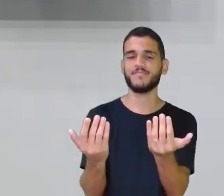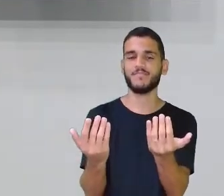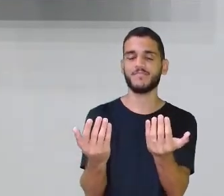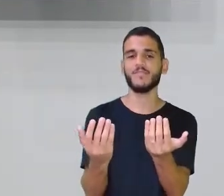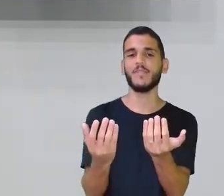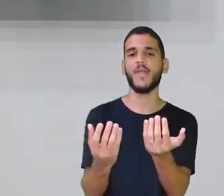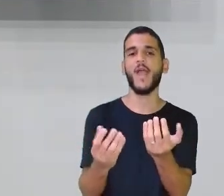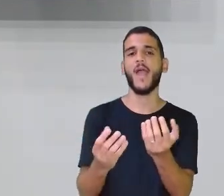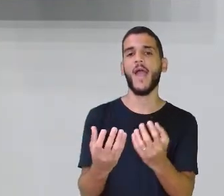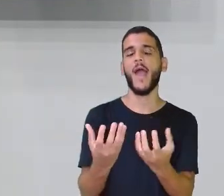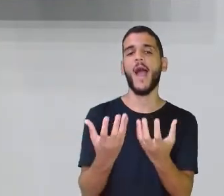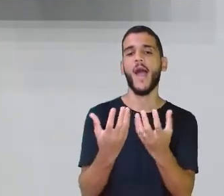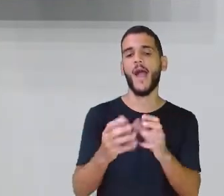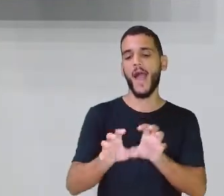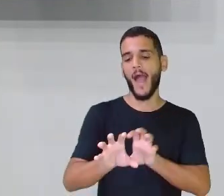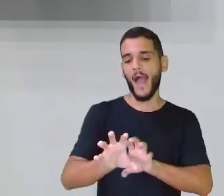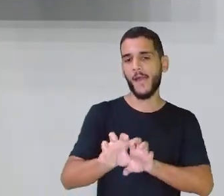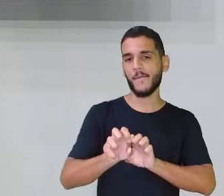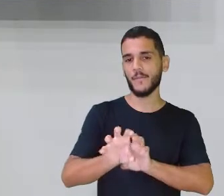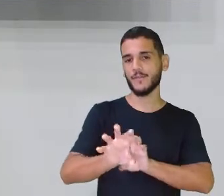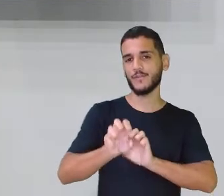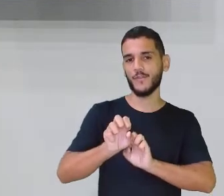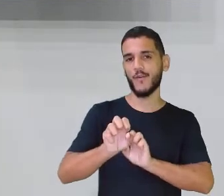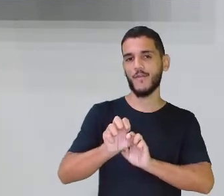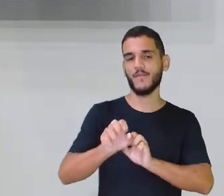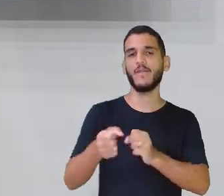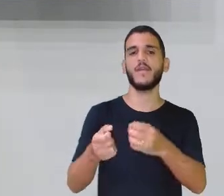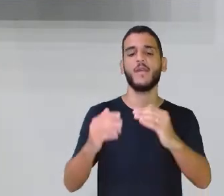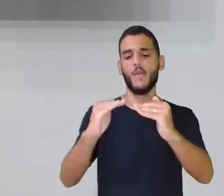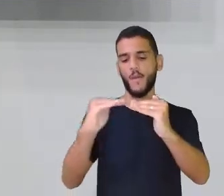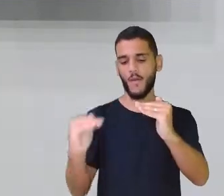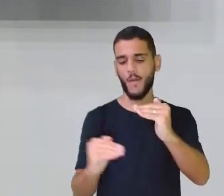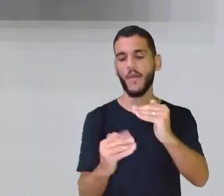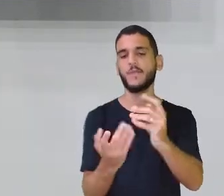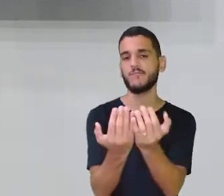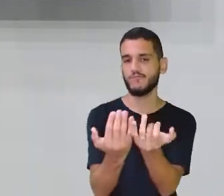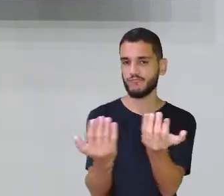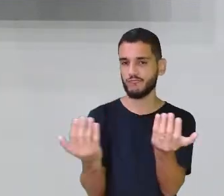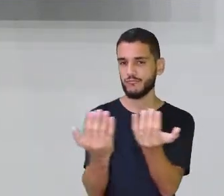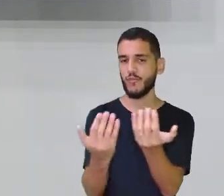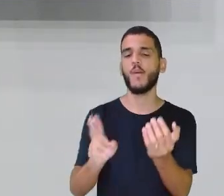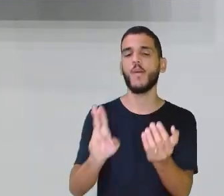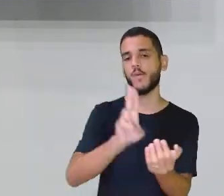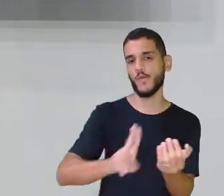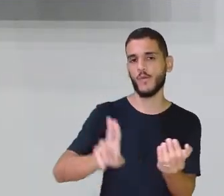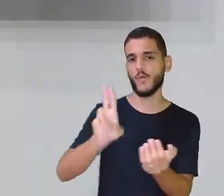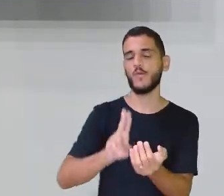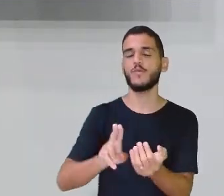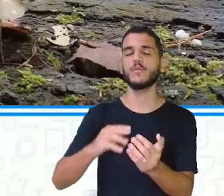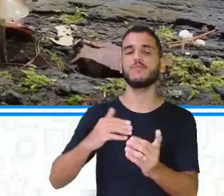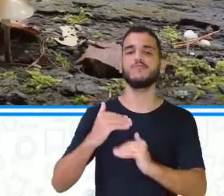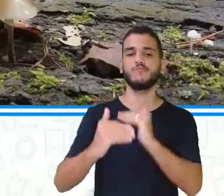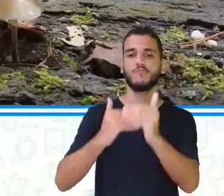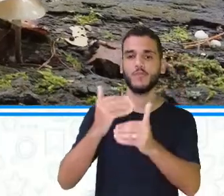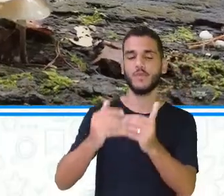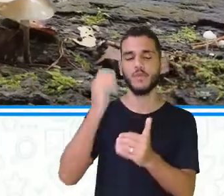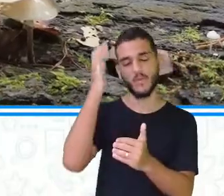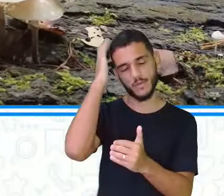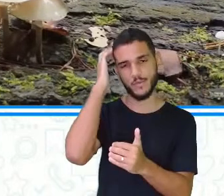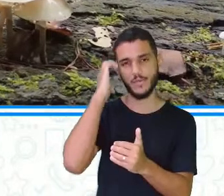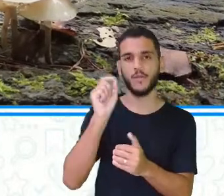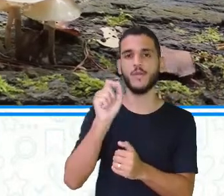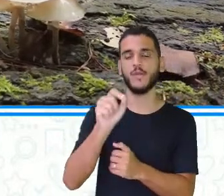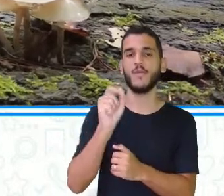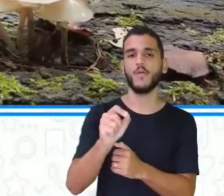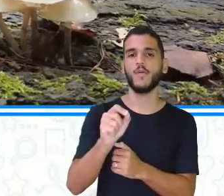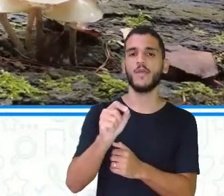eles pegam o que os decompositores decompõem, que são os sais minerais, e utilizam naquele seu processo de fotossíntese. E aí a gente